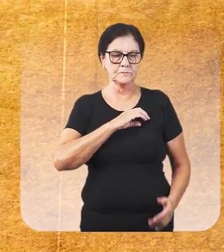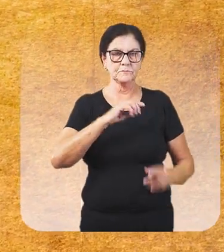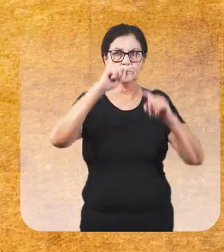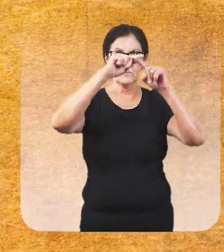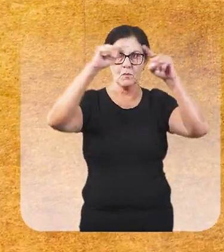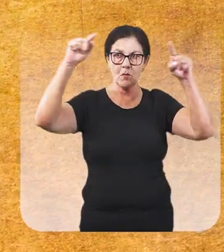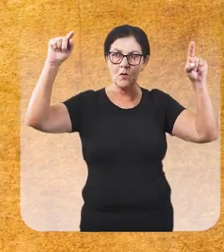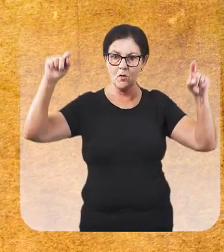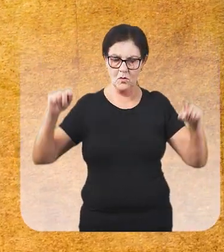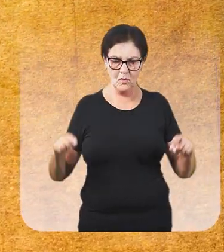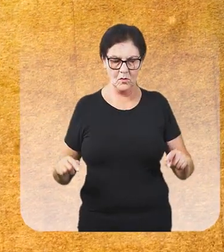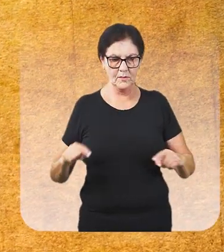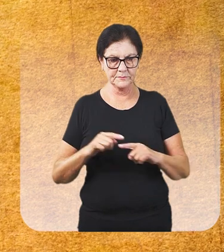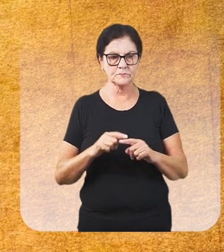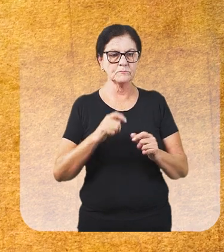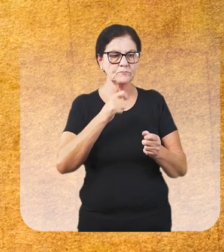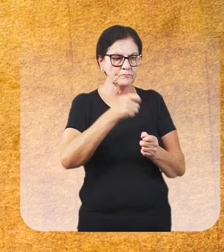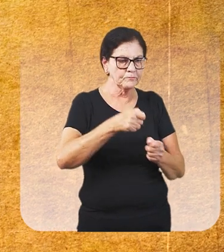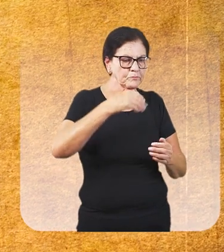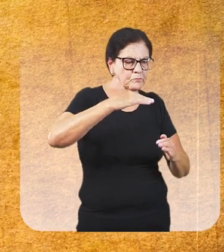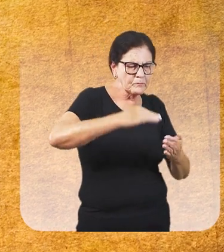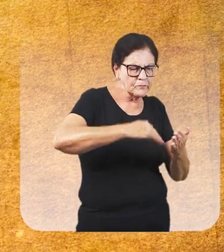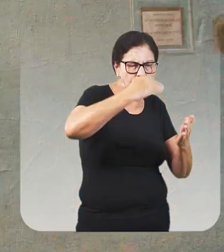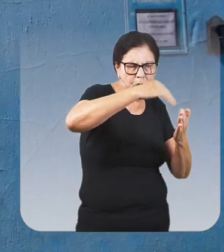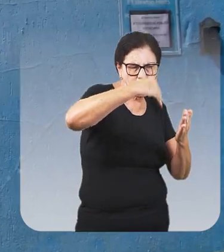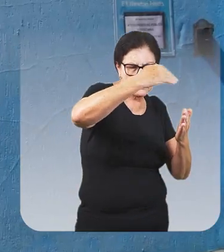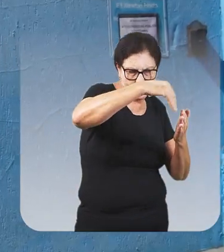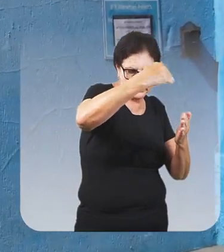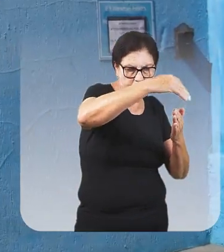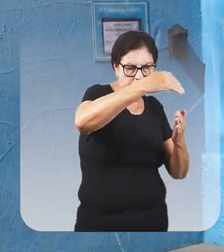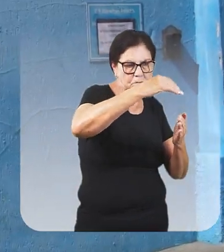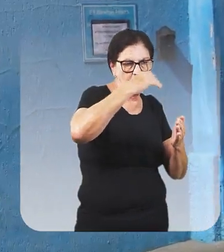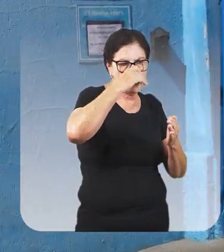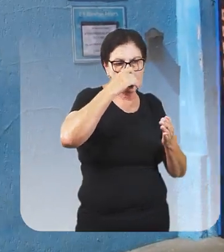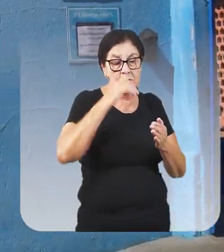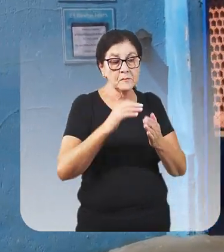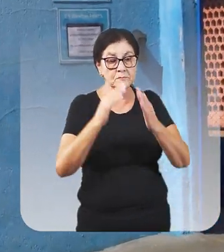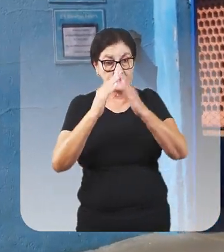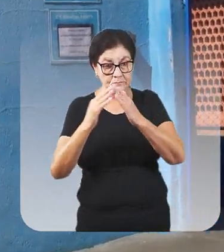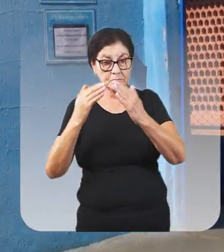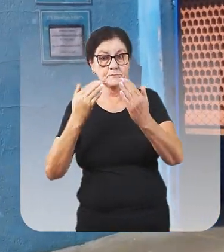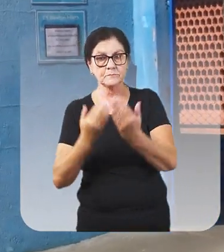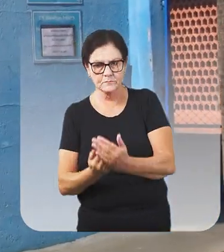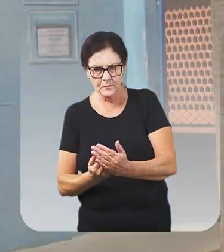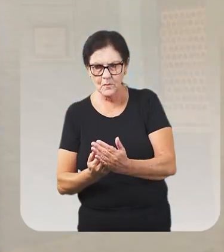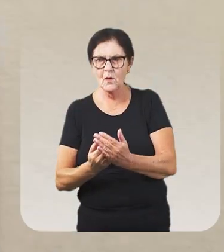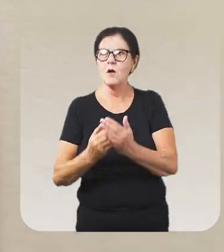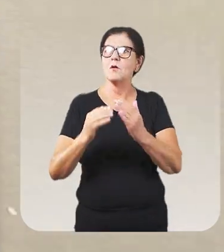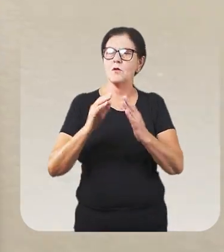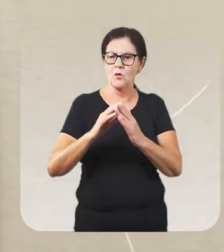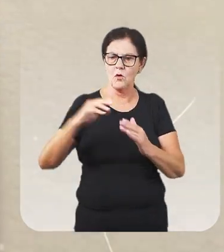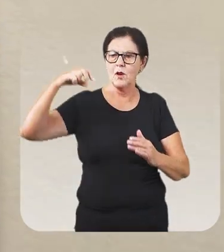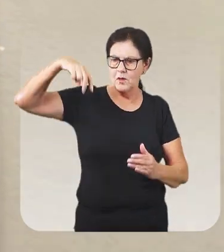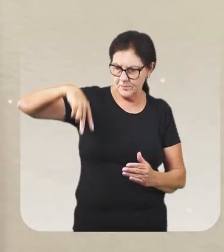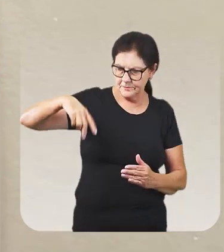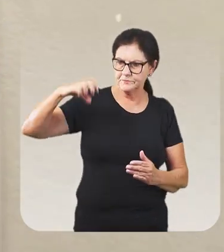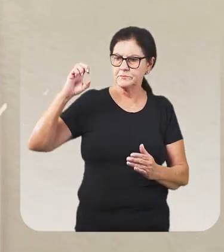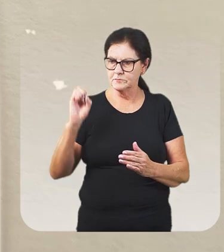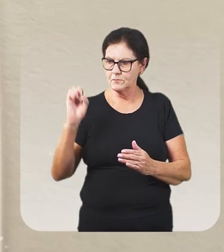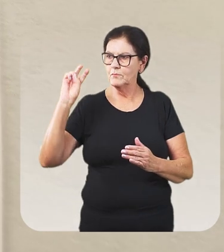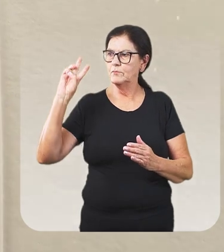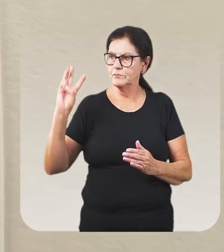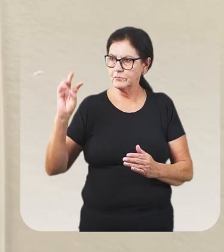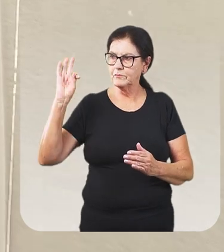busto, em homenagem a Newton Prado na década de 1930, a criação da Escola Newton Prado, na década de 60,